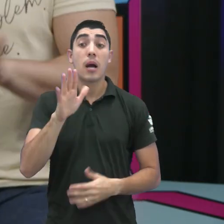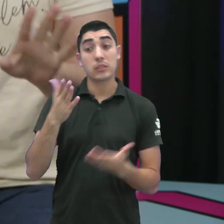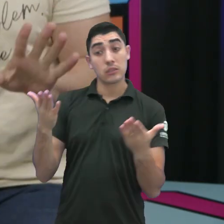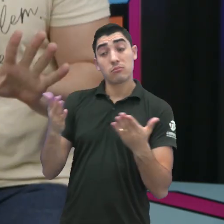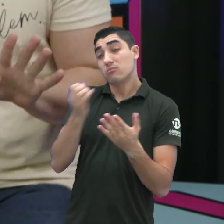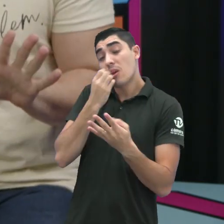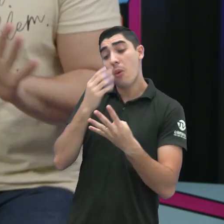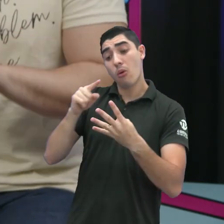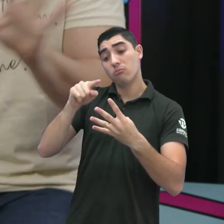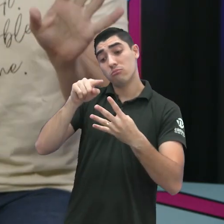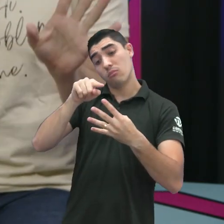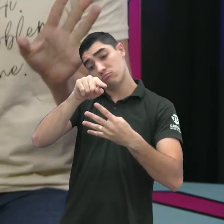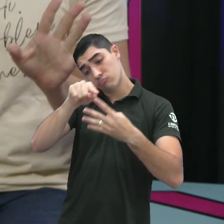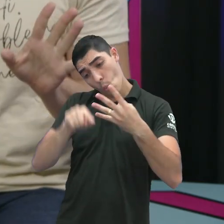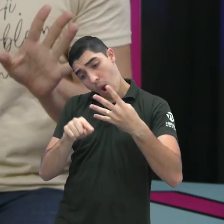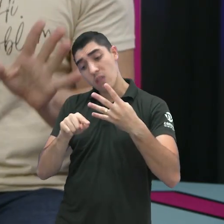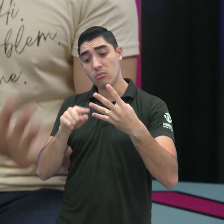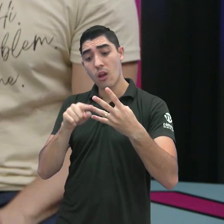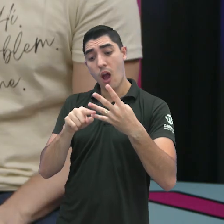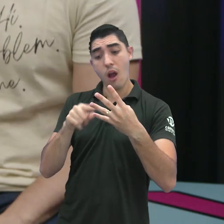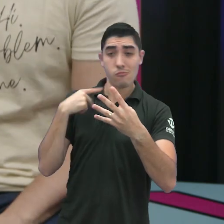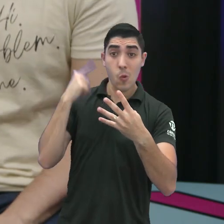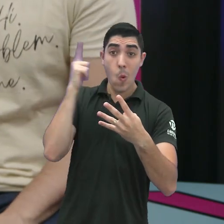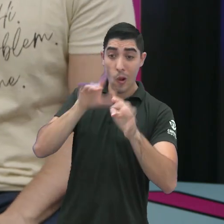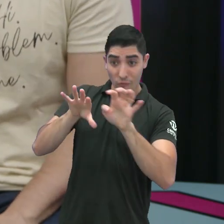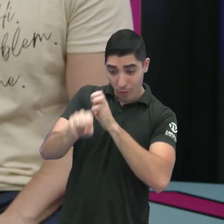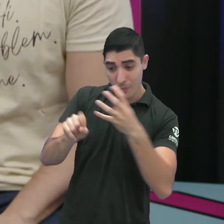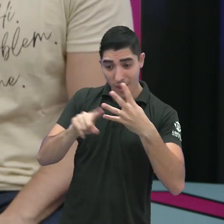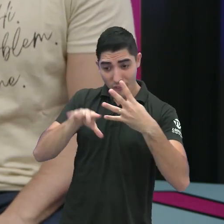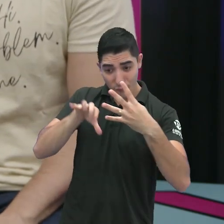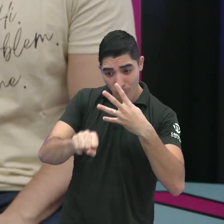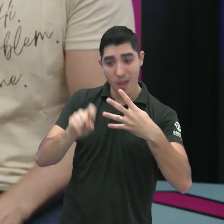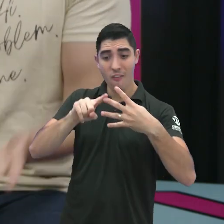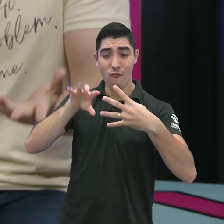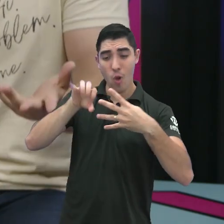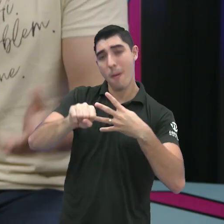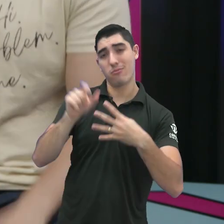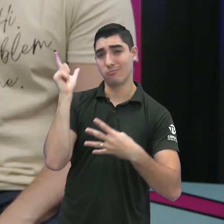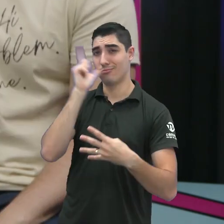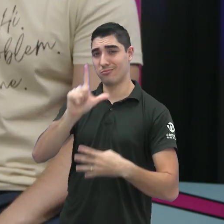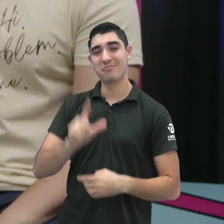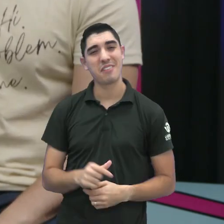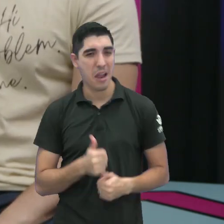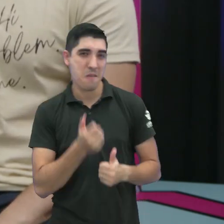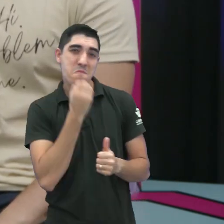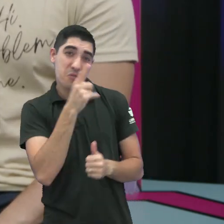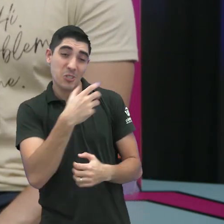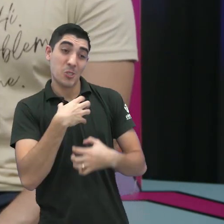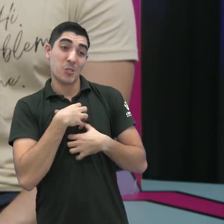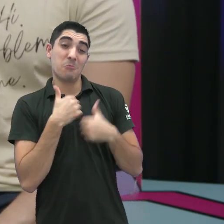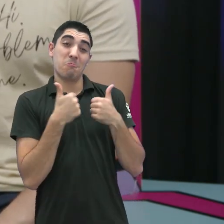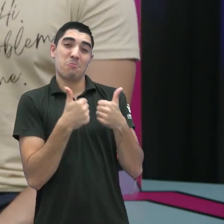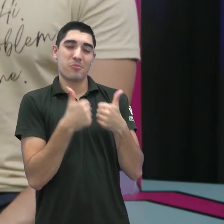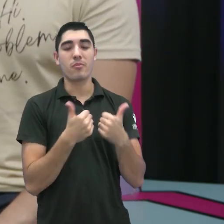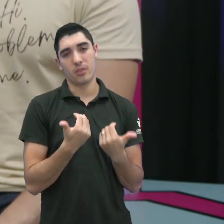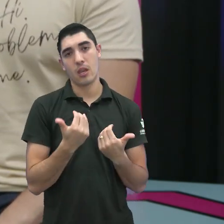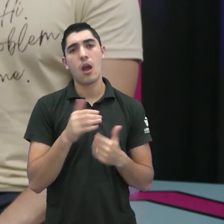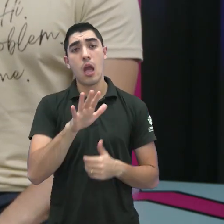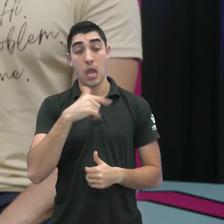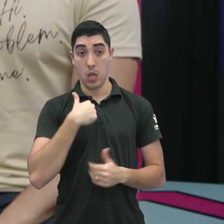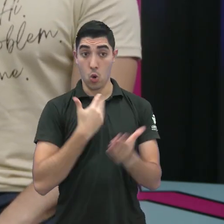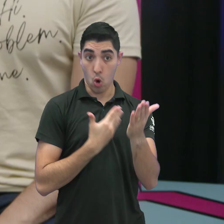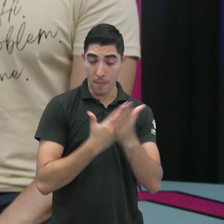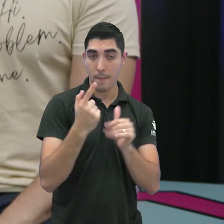formei em 2, então tá pelo, assim, 50% deu certo. Que bom que se encontrou. Exato. É um processo natural, todo mundo passa por isso. Eu comecei